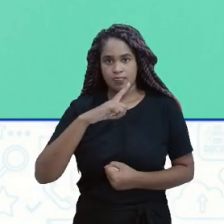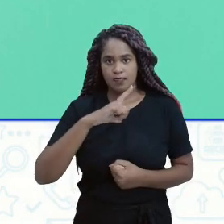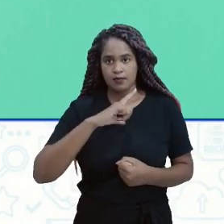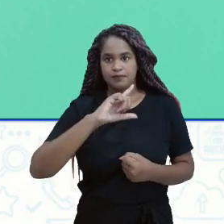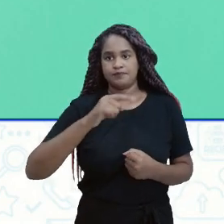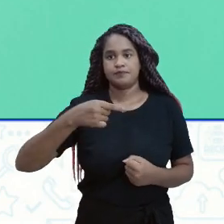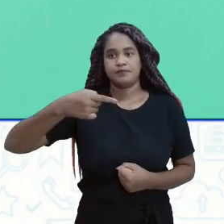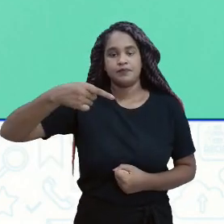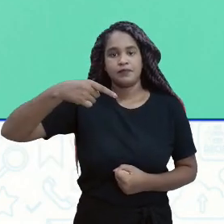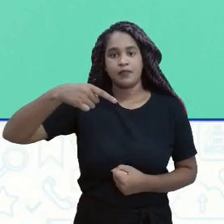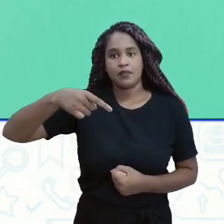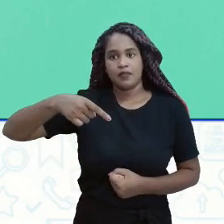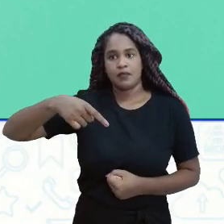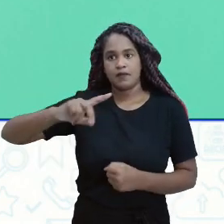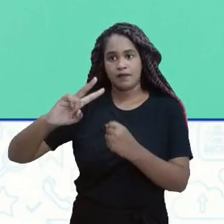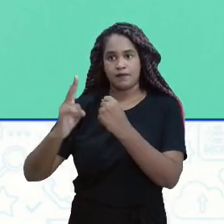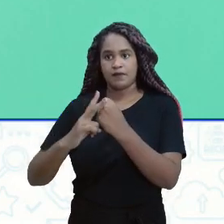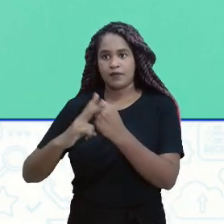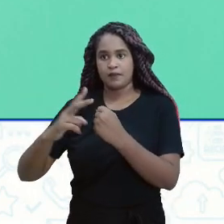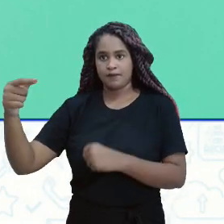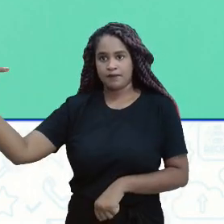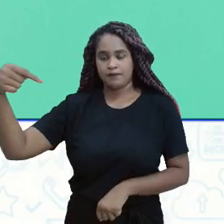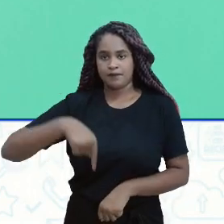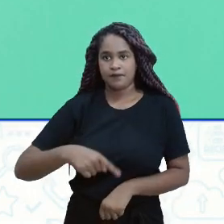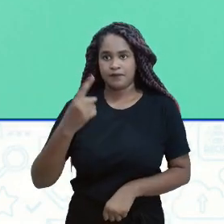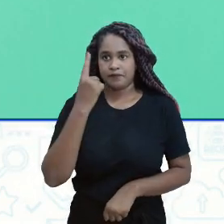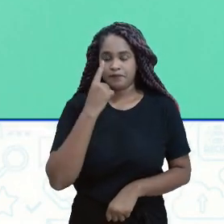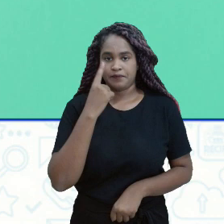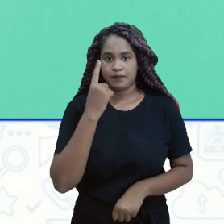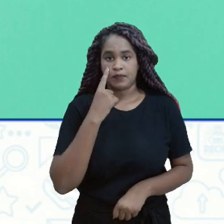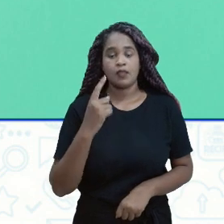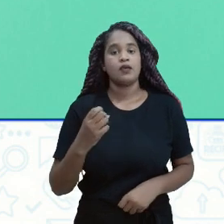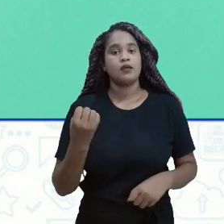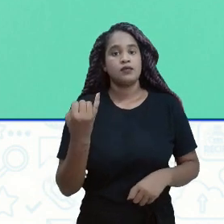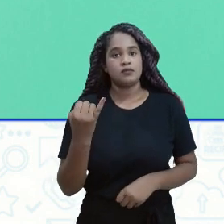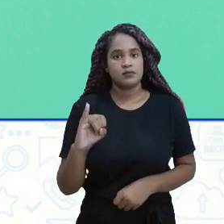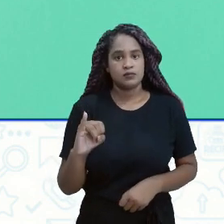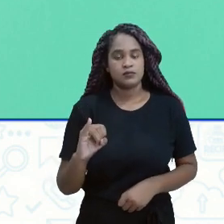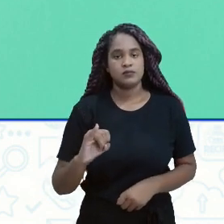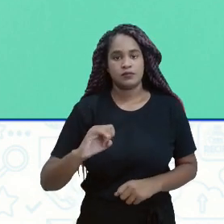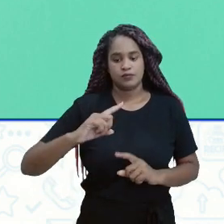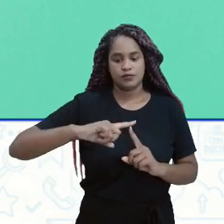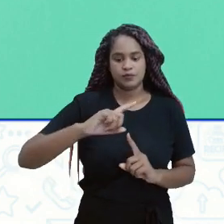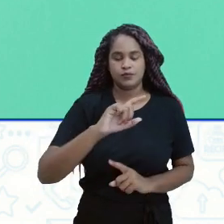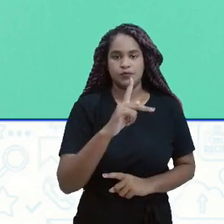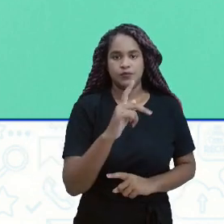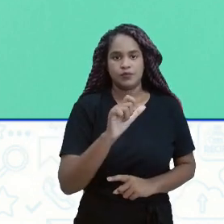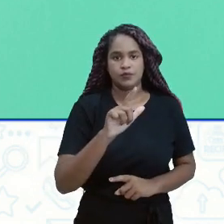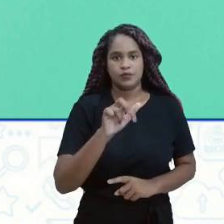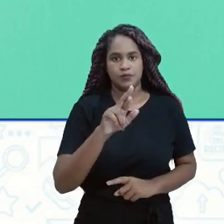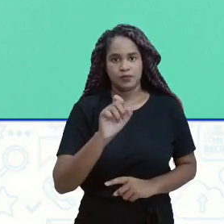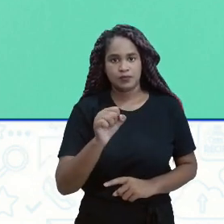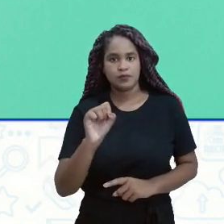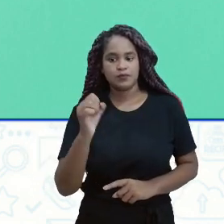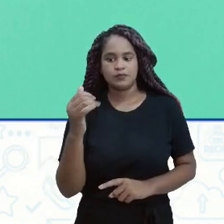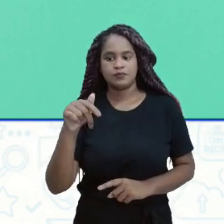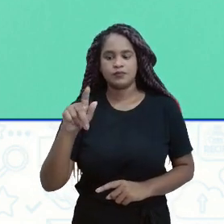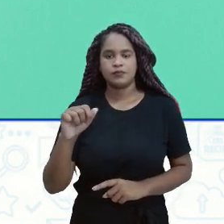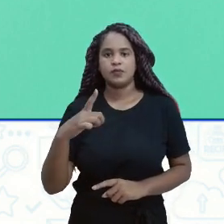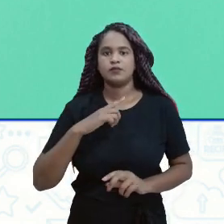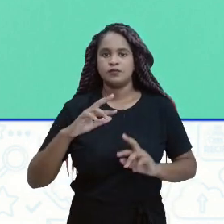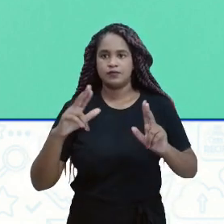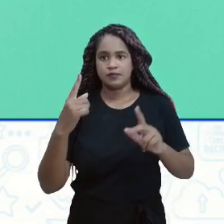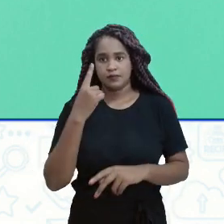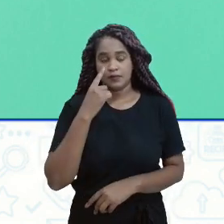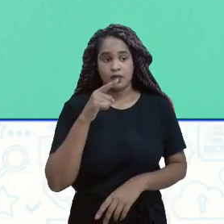utilizam o acento gráfico para diferenciar quando é plural e quando é singular. Então, por exemplo, se eu digo assim, ele